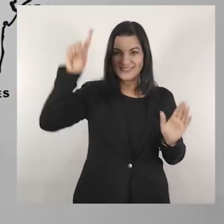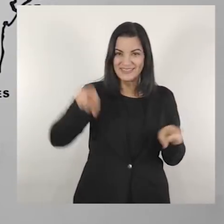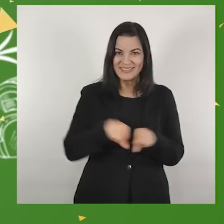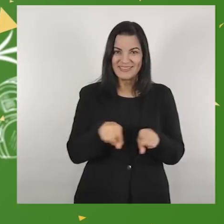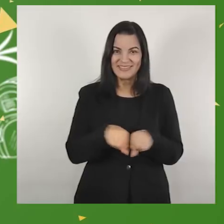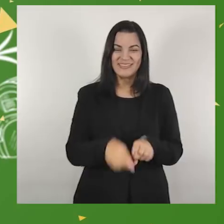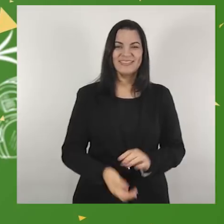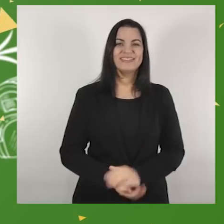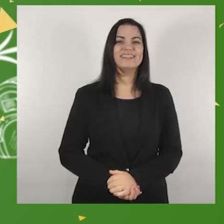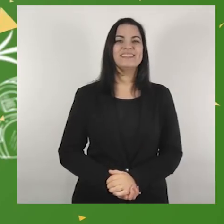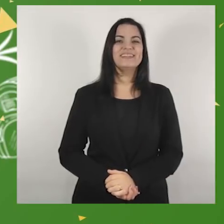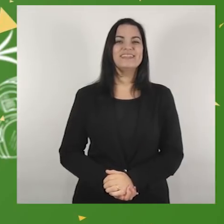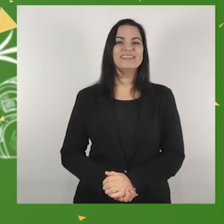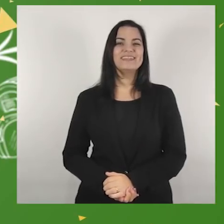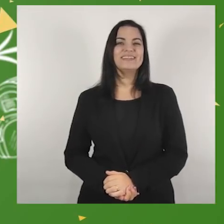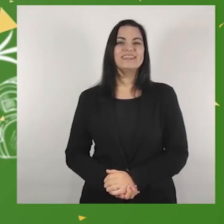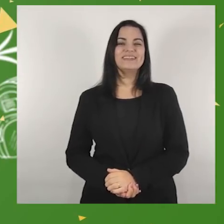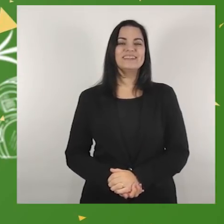data.